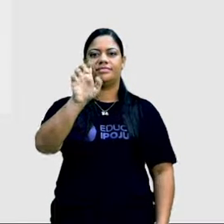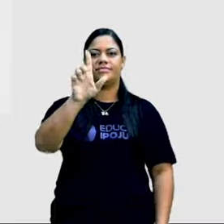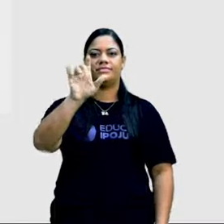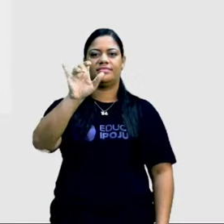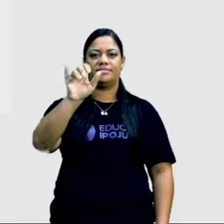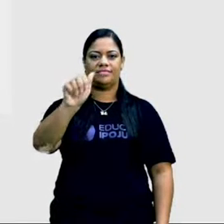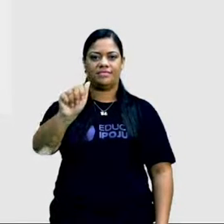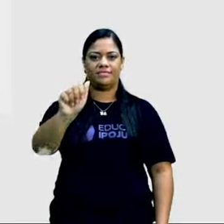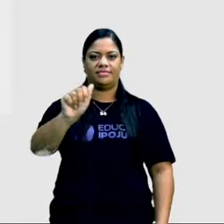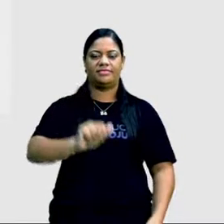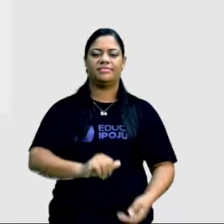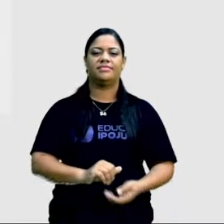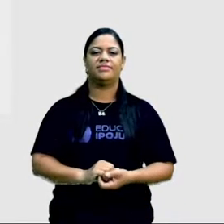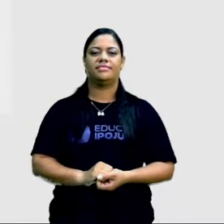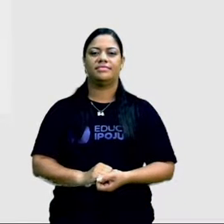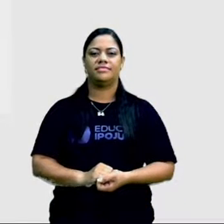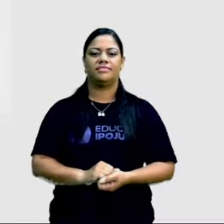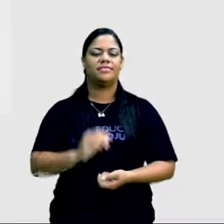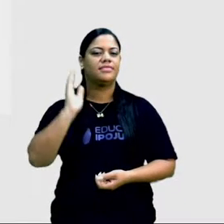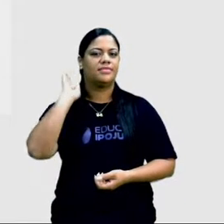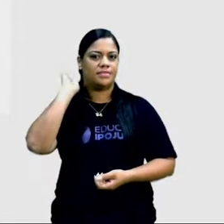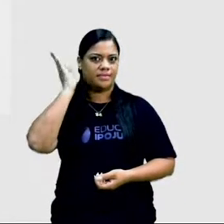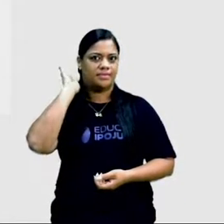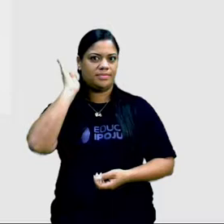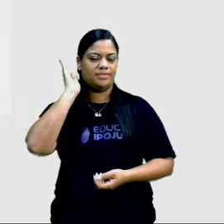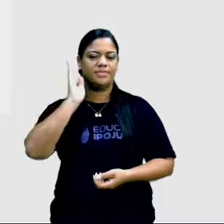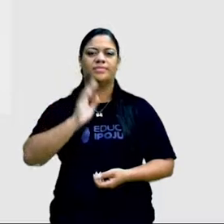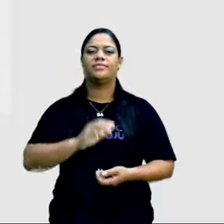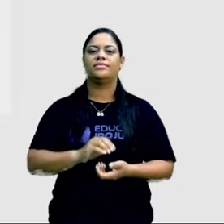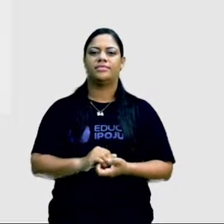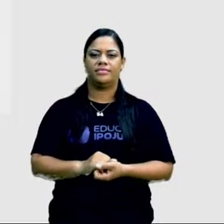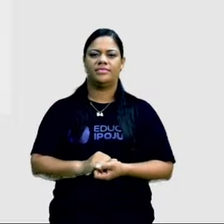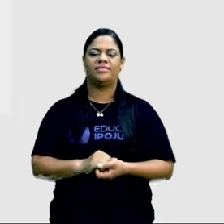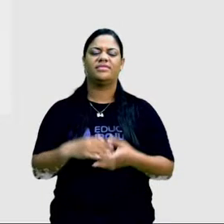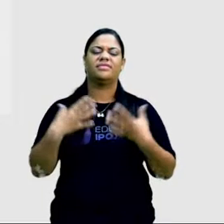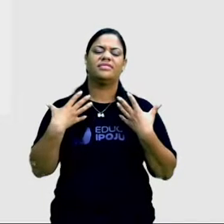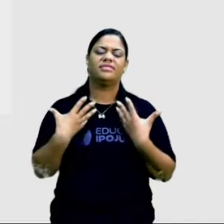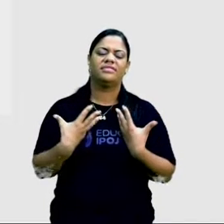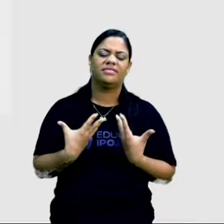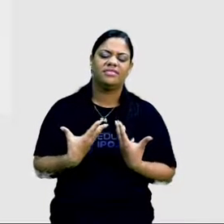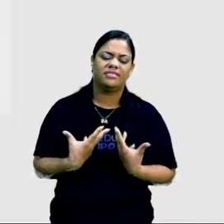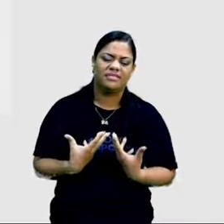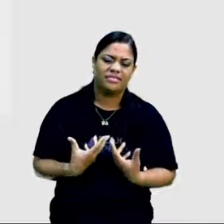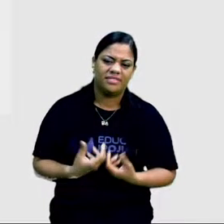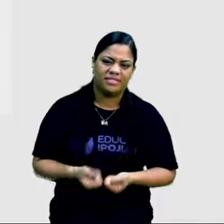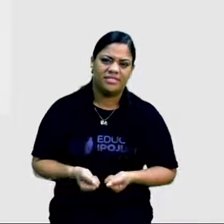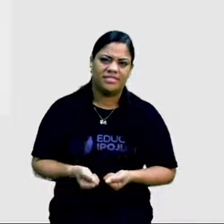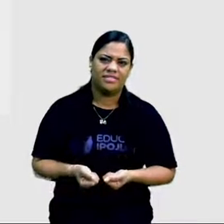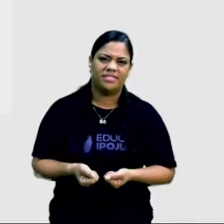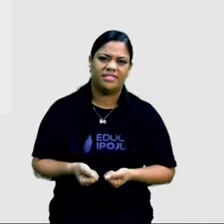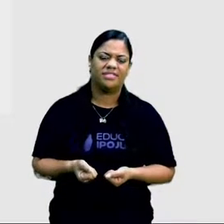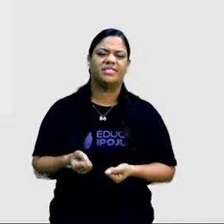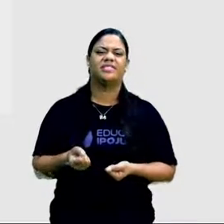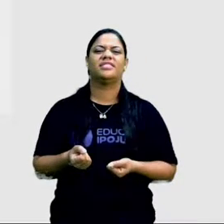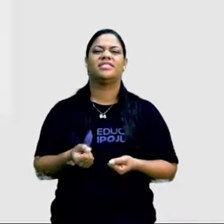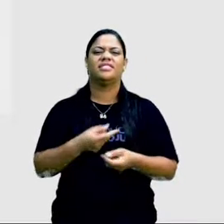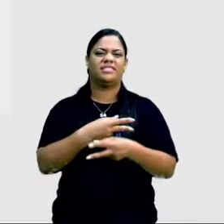Arrelia. O burrinho Arrelia estava cansado de carregar